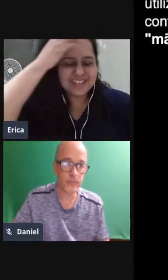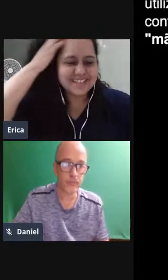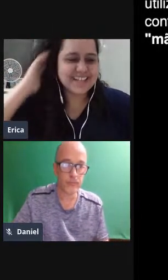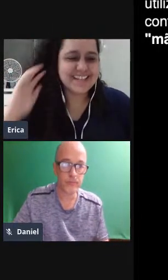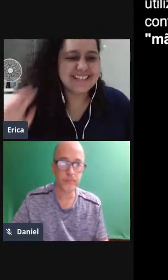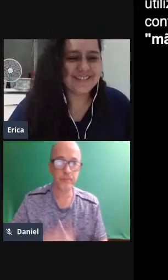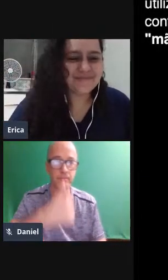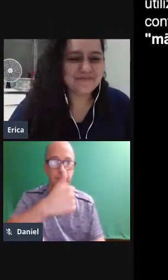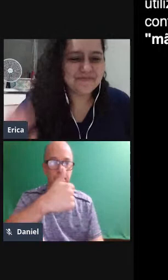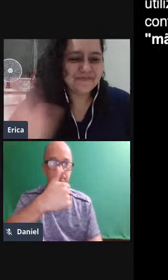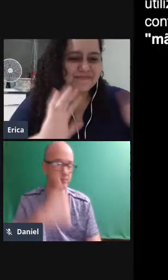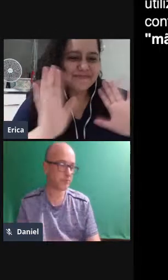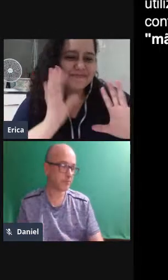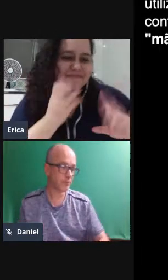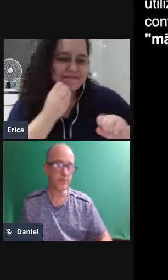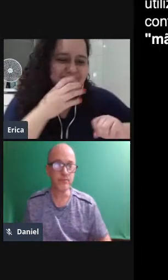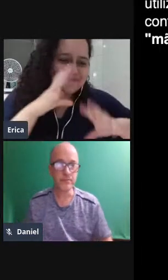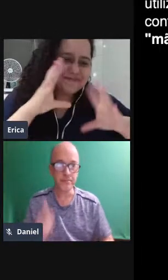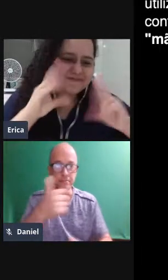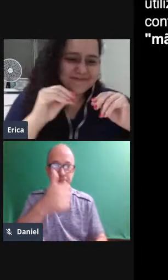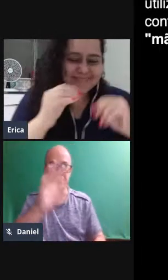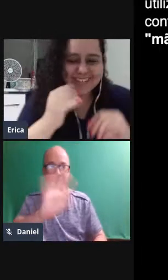Boa noite, gente.